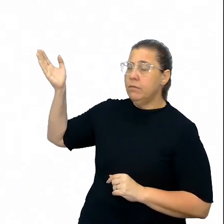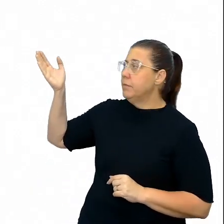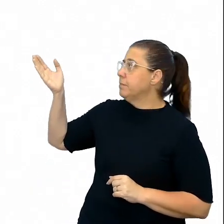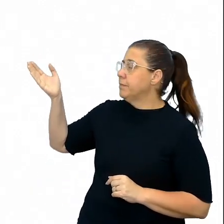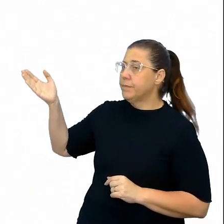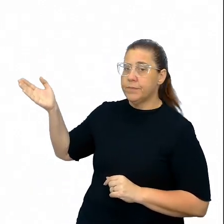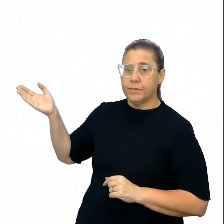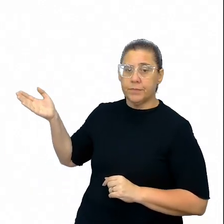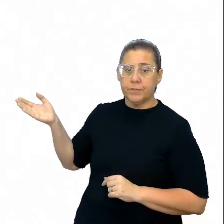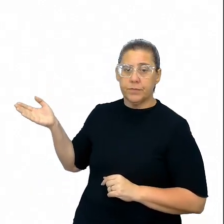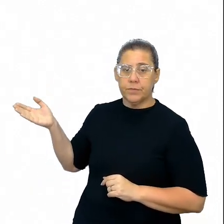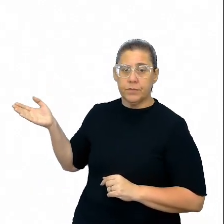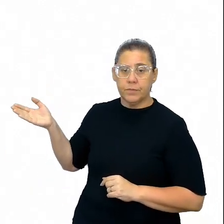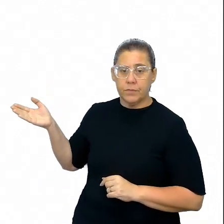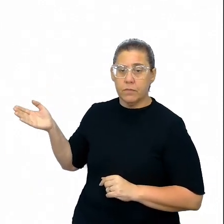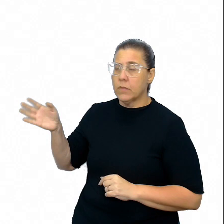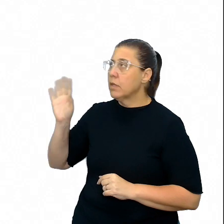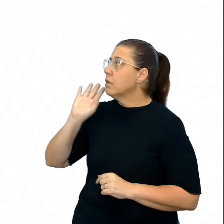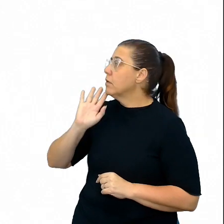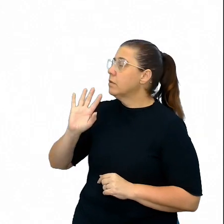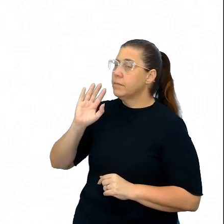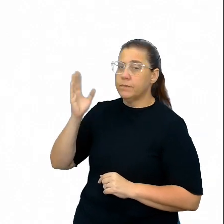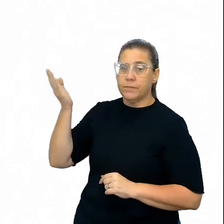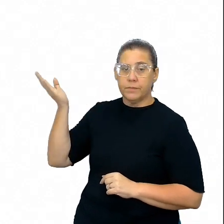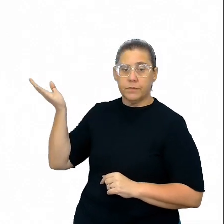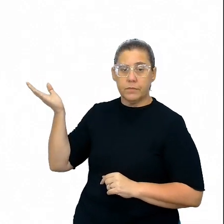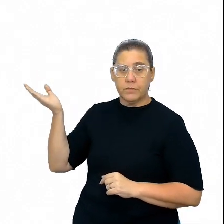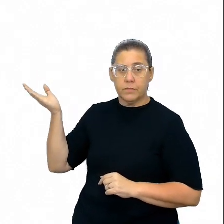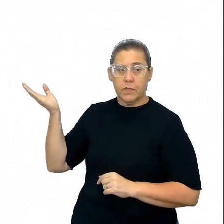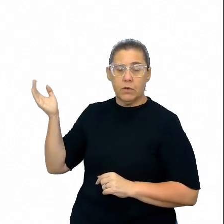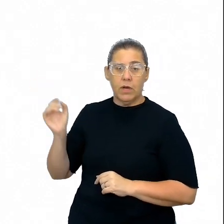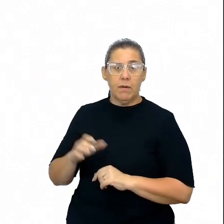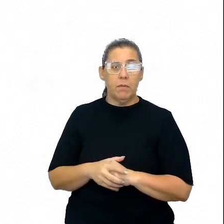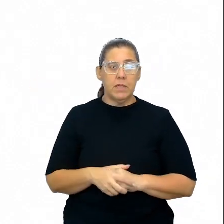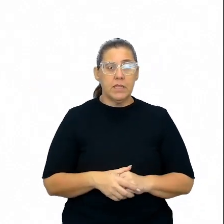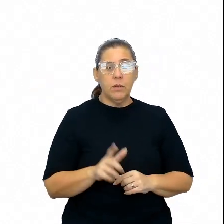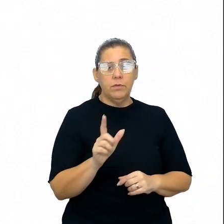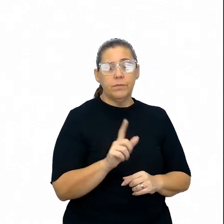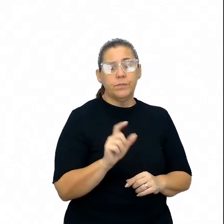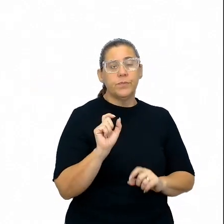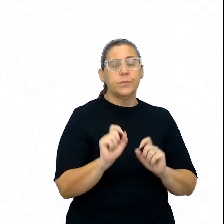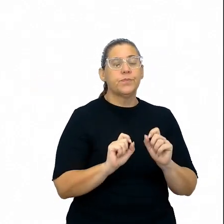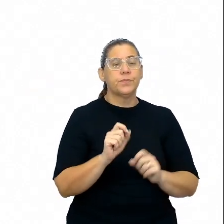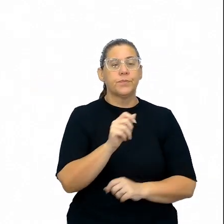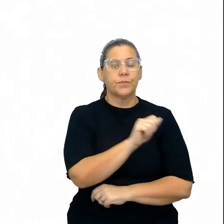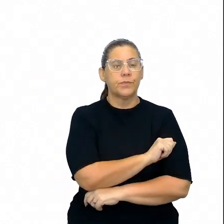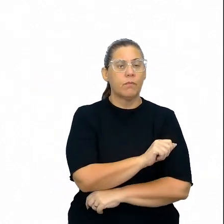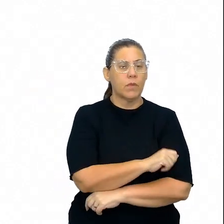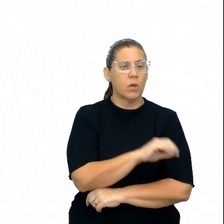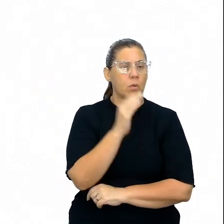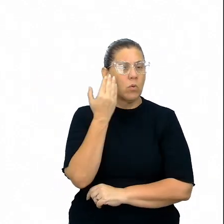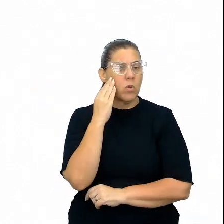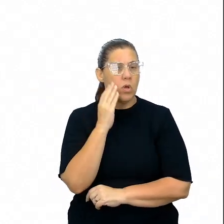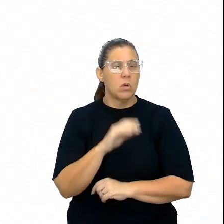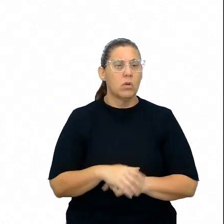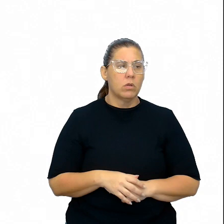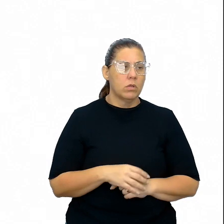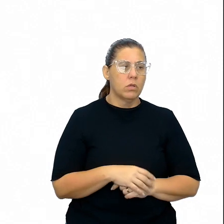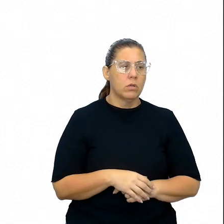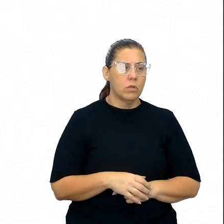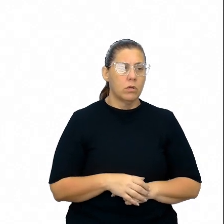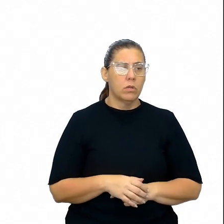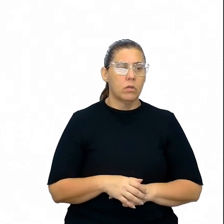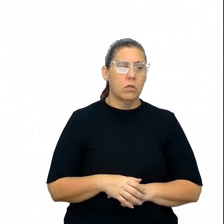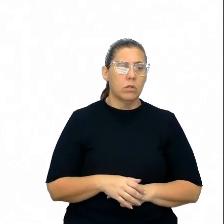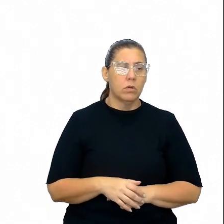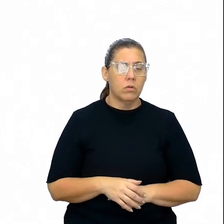adição e subtração de fração. Isso eu acho mais legal. Vamos ver a lógica do aluno? Mandou somar para ele 2 sétimos mais 3 meios. Olha que